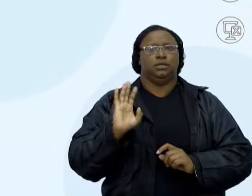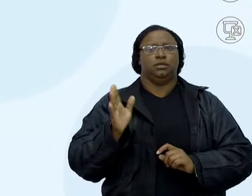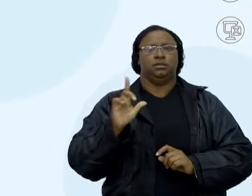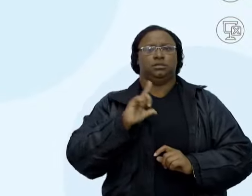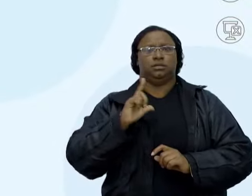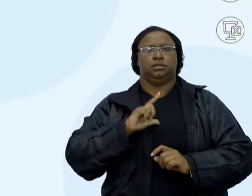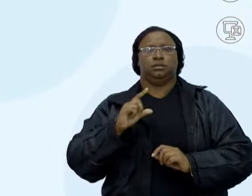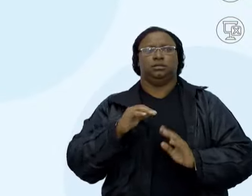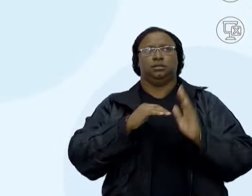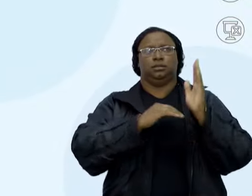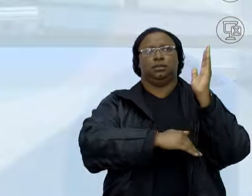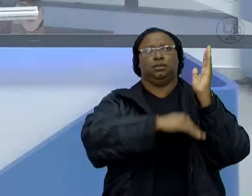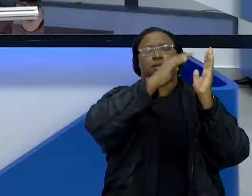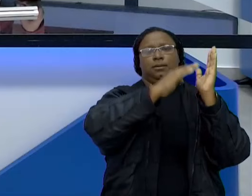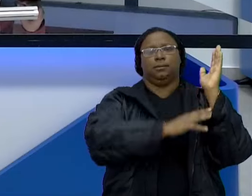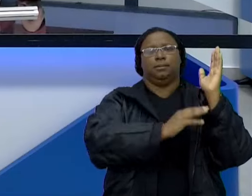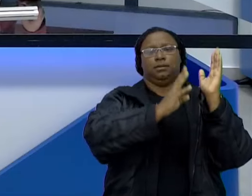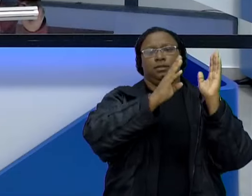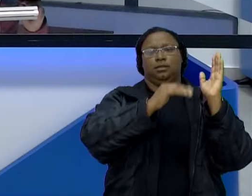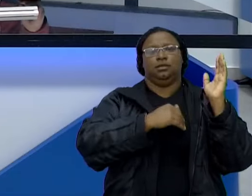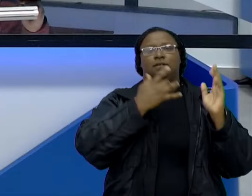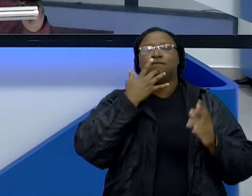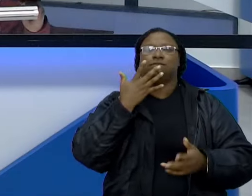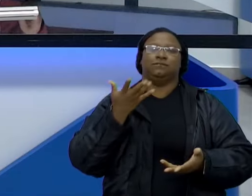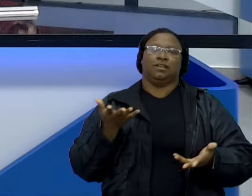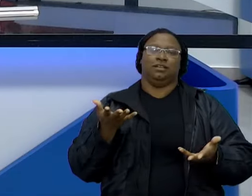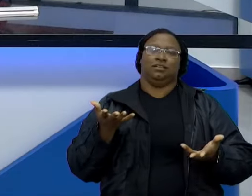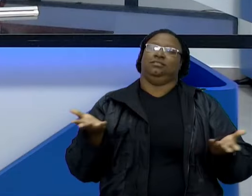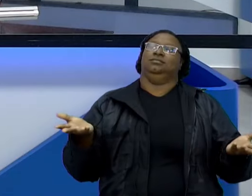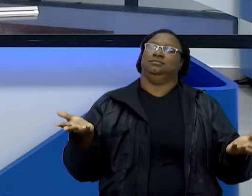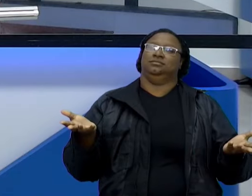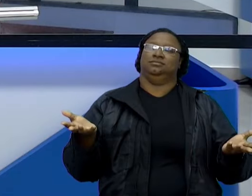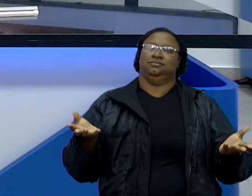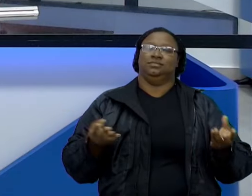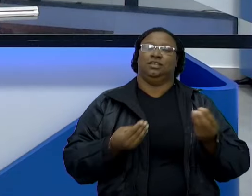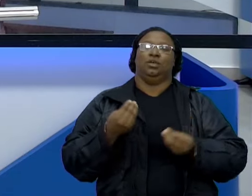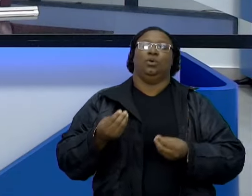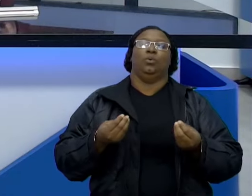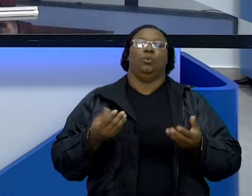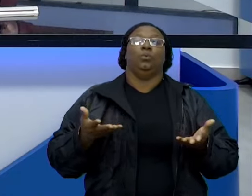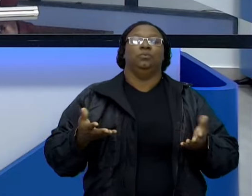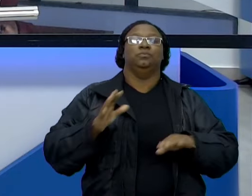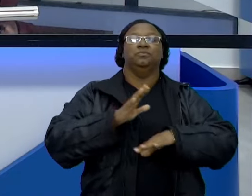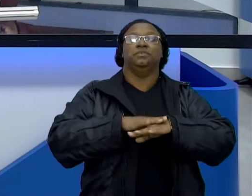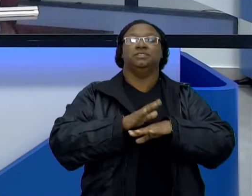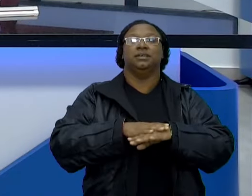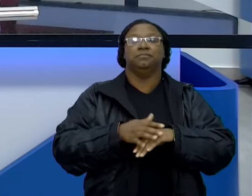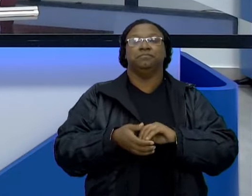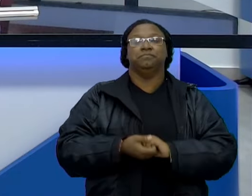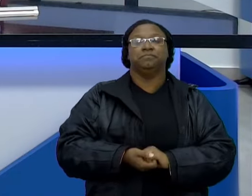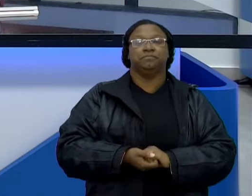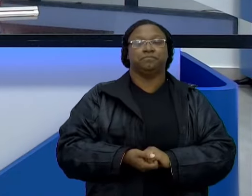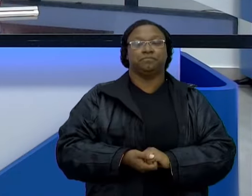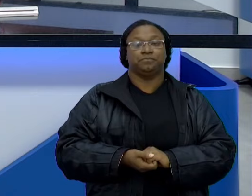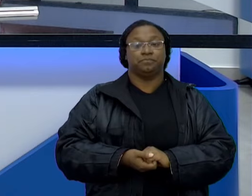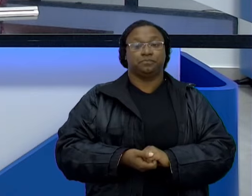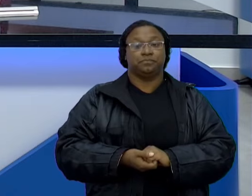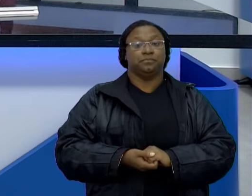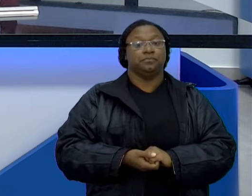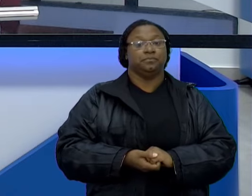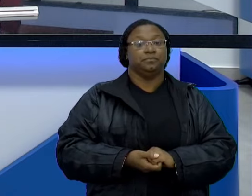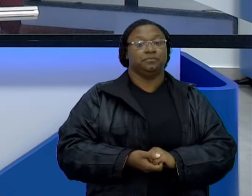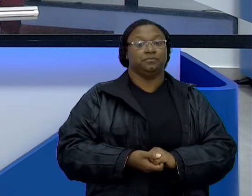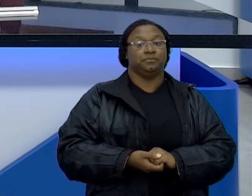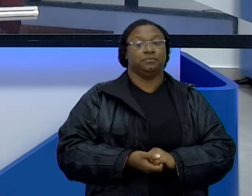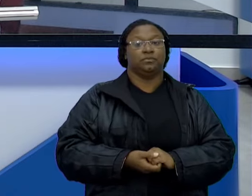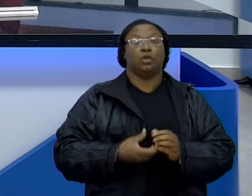lá na parede. 2,5 metros vai estar fácil demais, Magno. Quanto que eu tenho que fazer? Se eu tiver que deixar 2,5 metros,